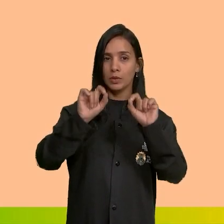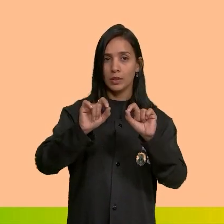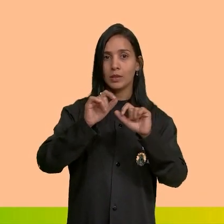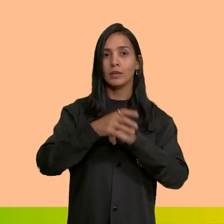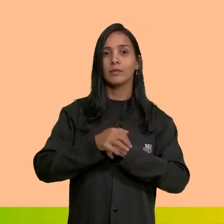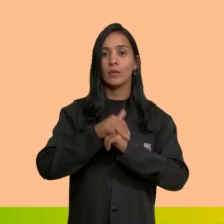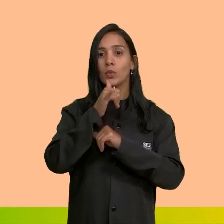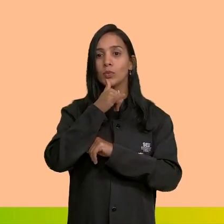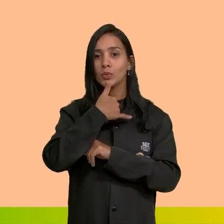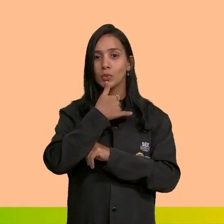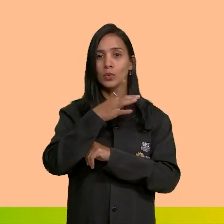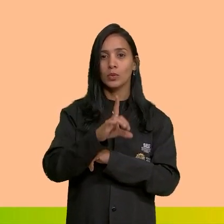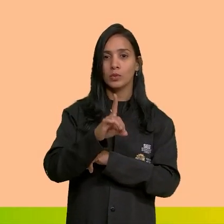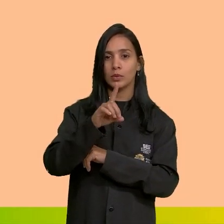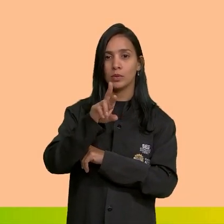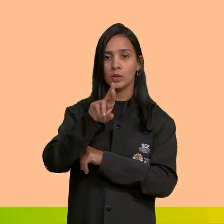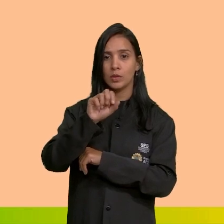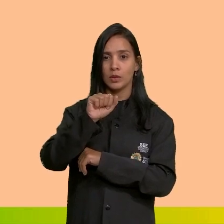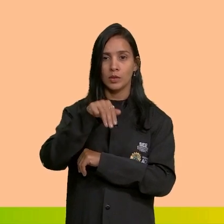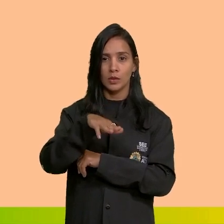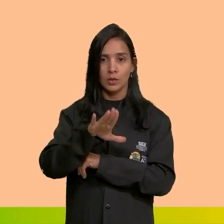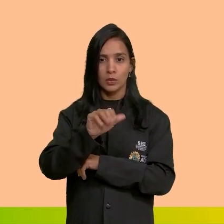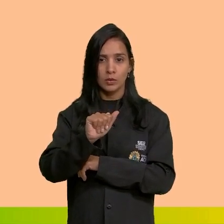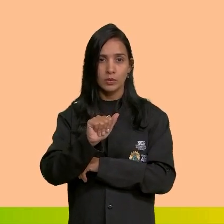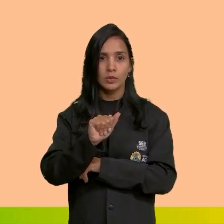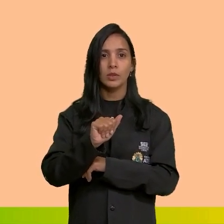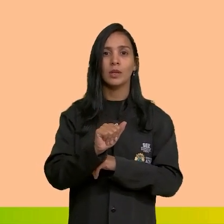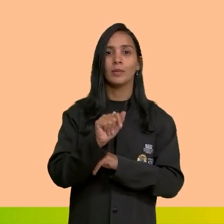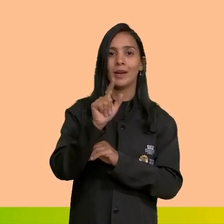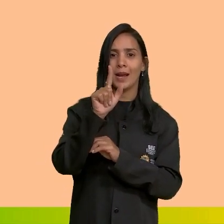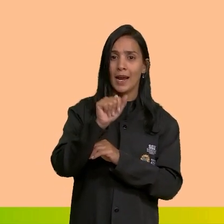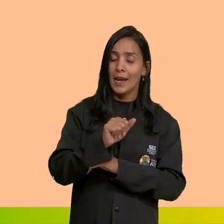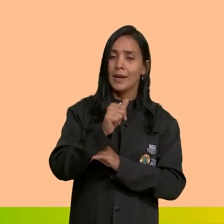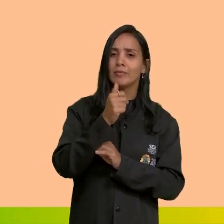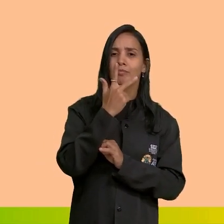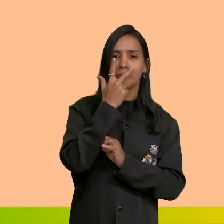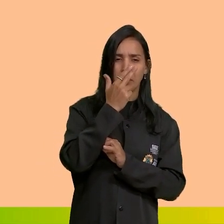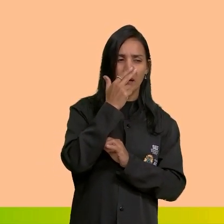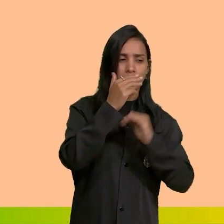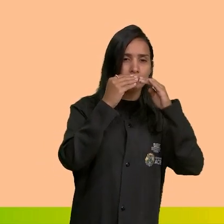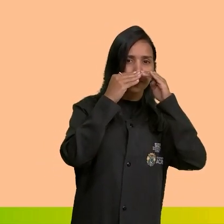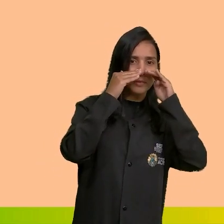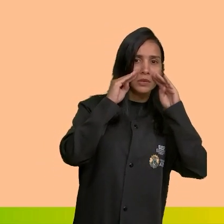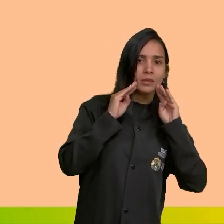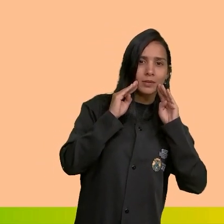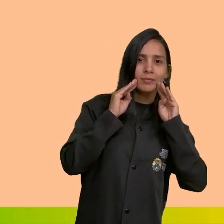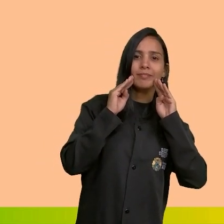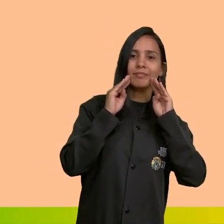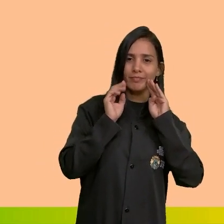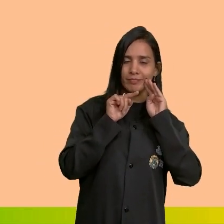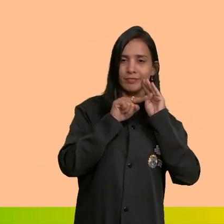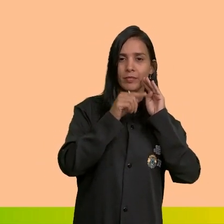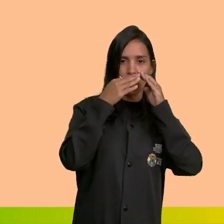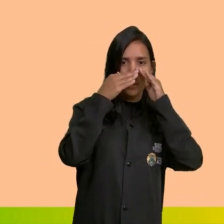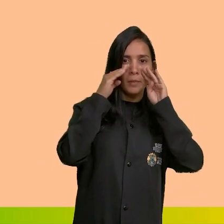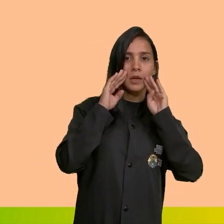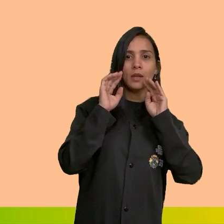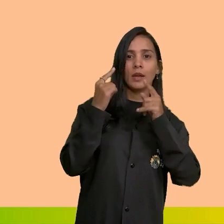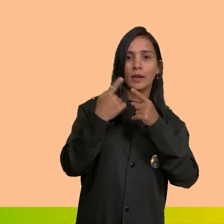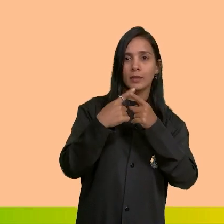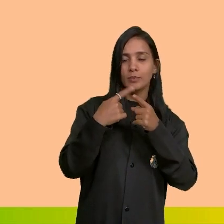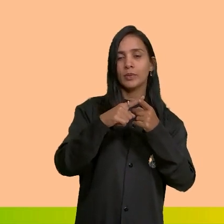e complexas, muito parecido aí com a tragédia, não é mesmo? Muitas vezes em cenários realistas